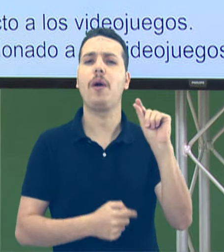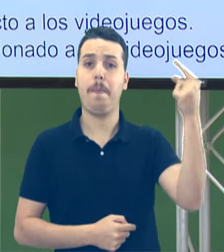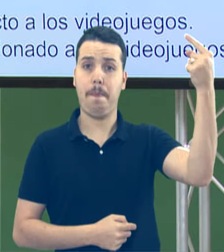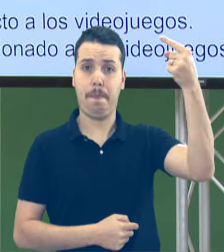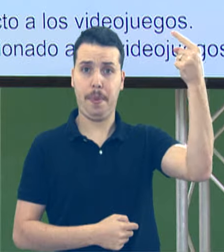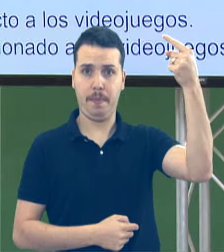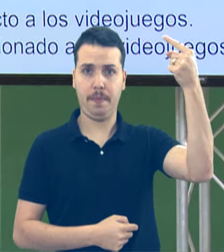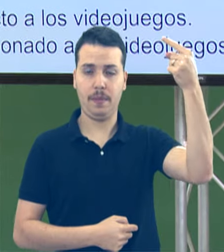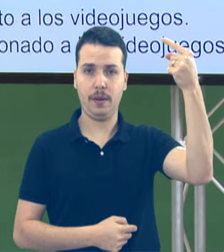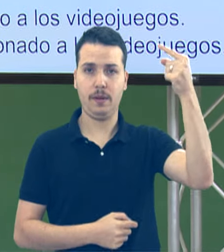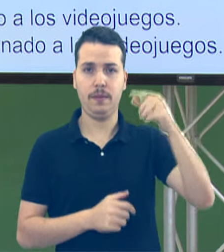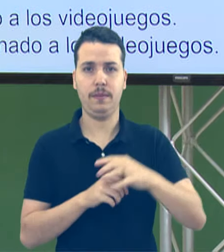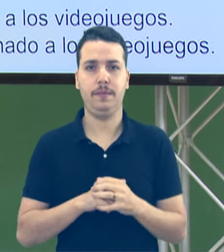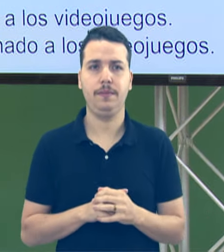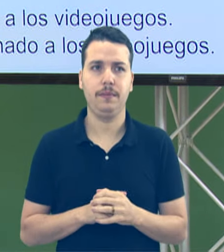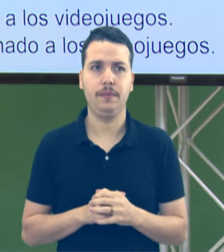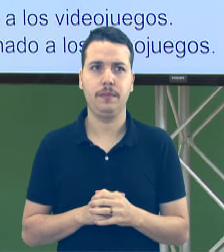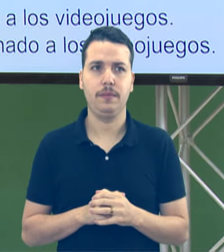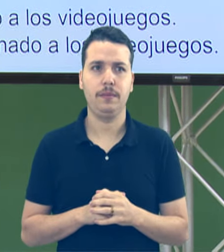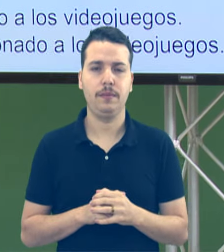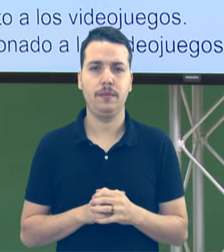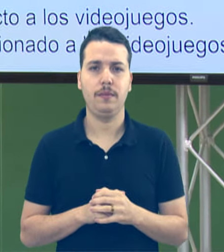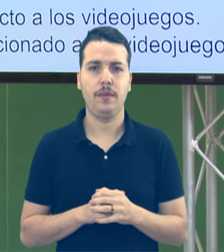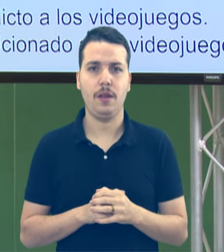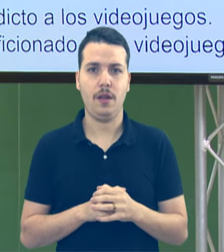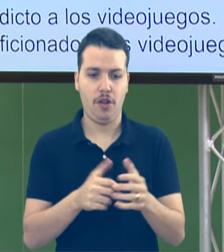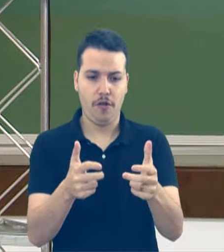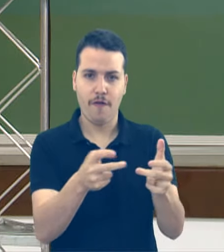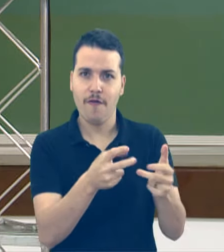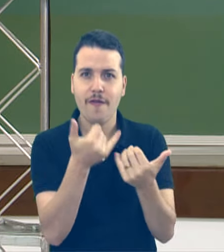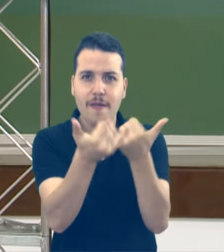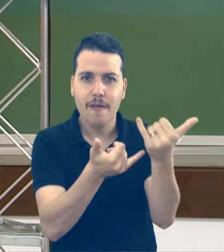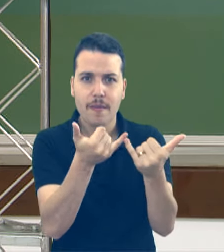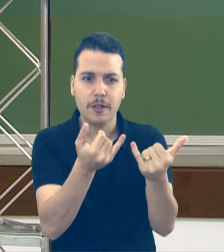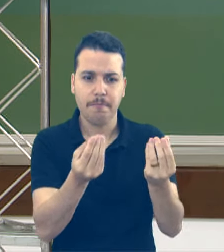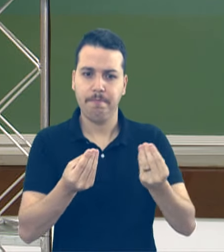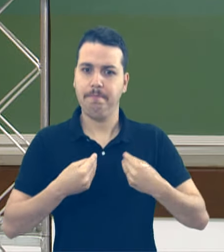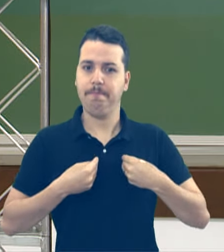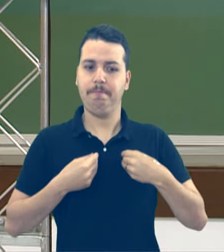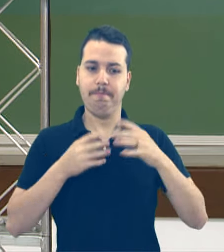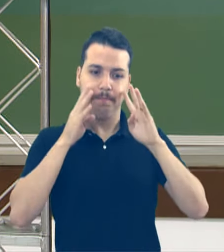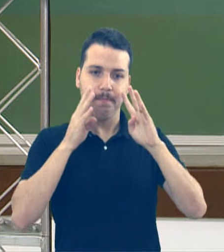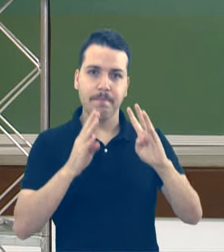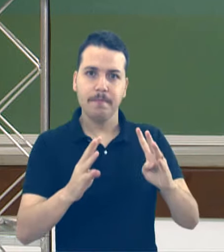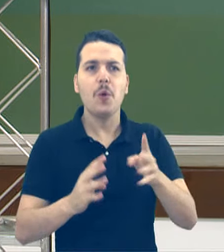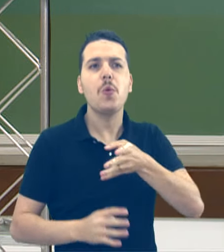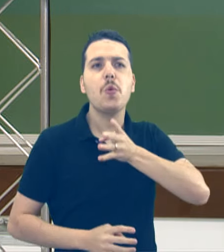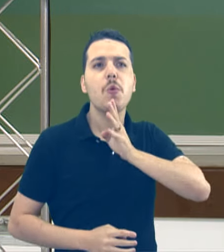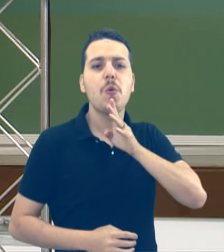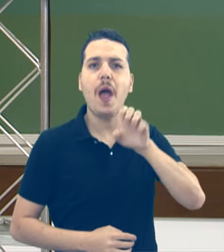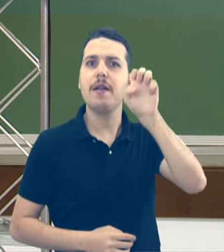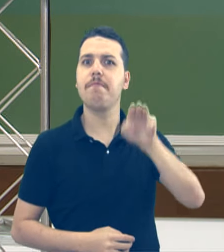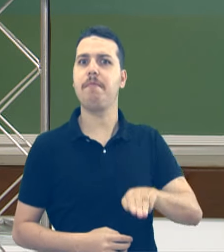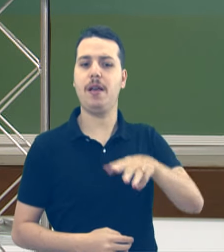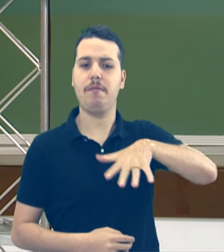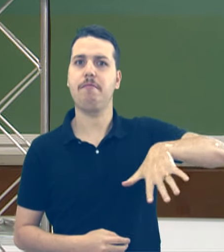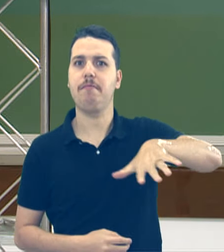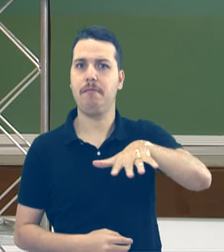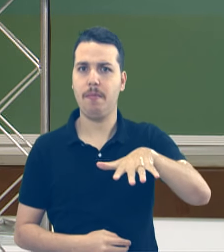conceito, lhe encantam os videogames. Conhece bem os videogames.